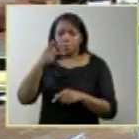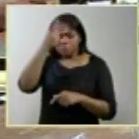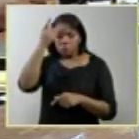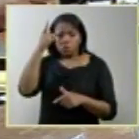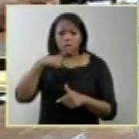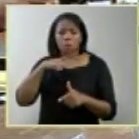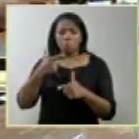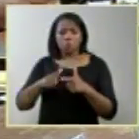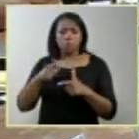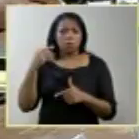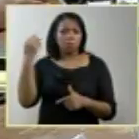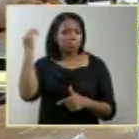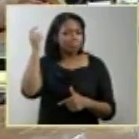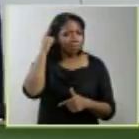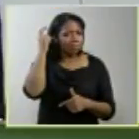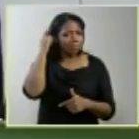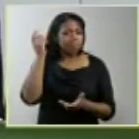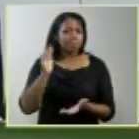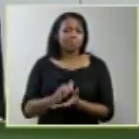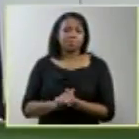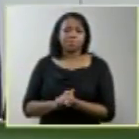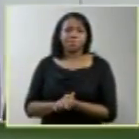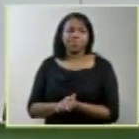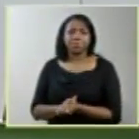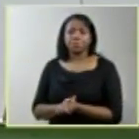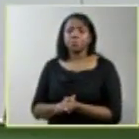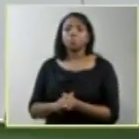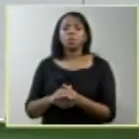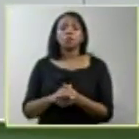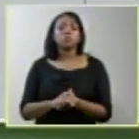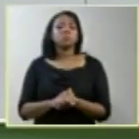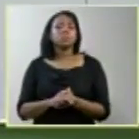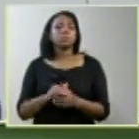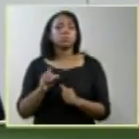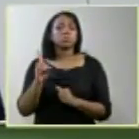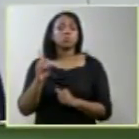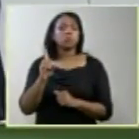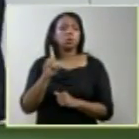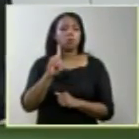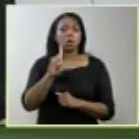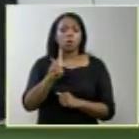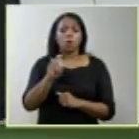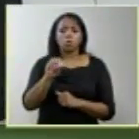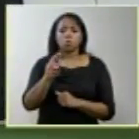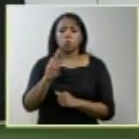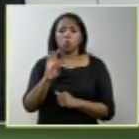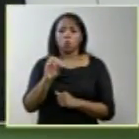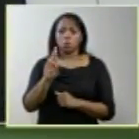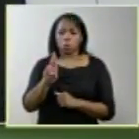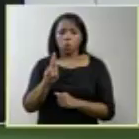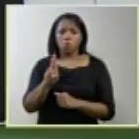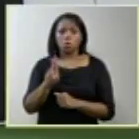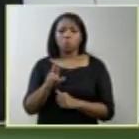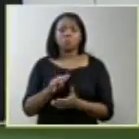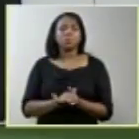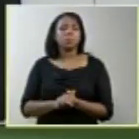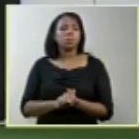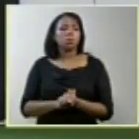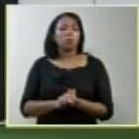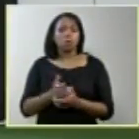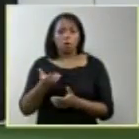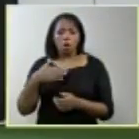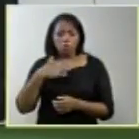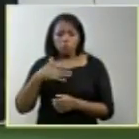valiosa contribuição. Dr. Toffoli, algum questionamento, algum pedido de